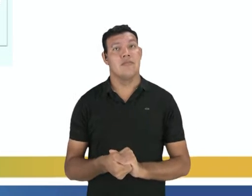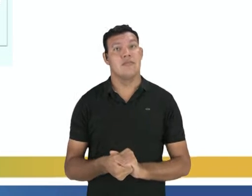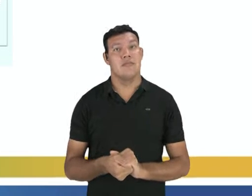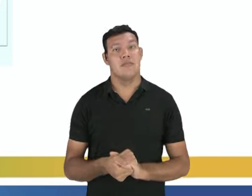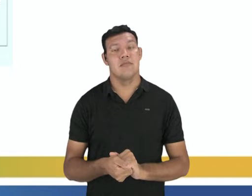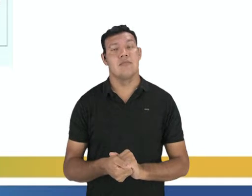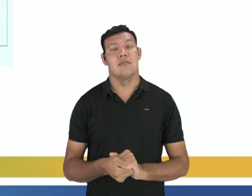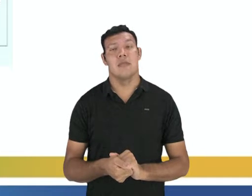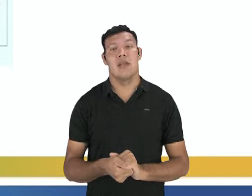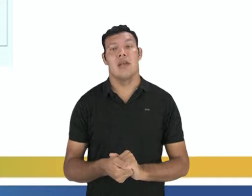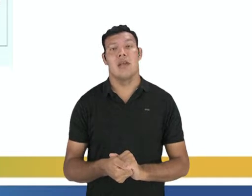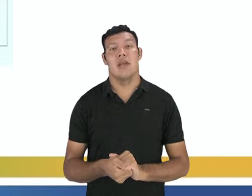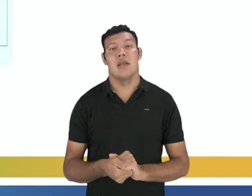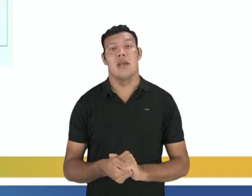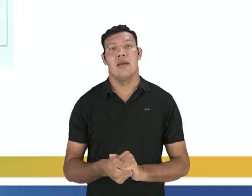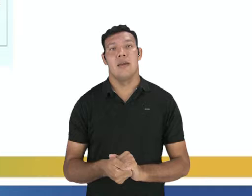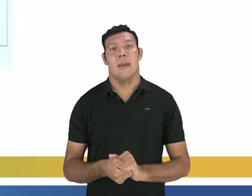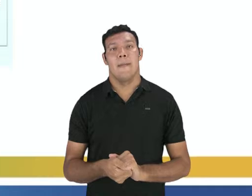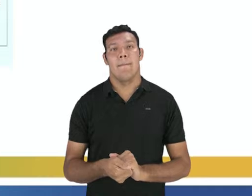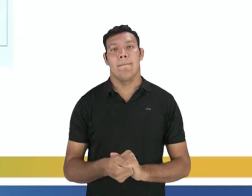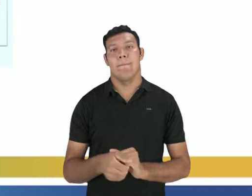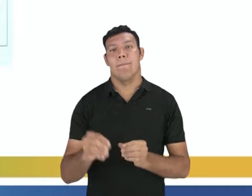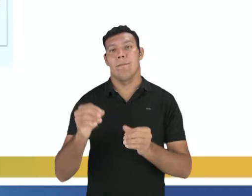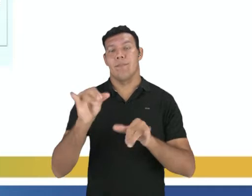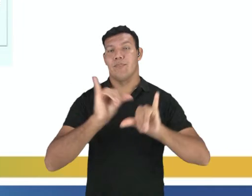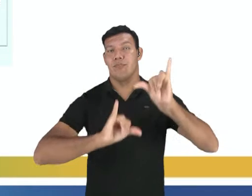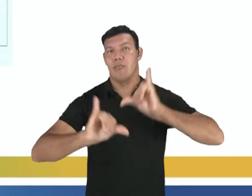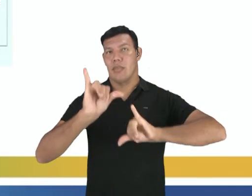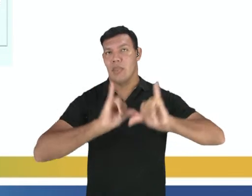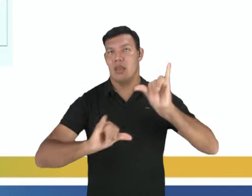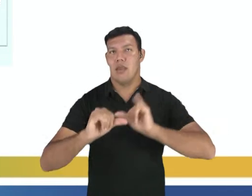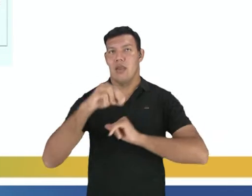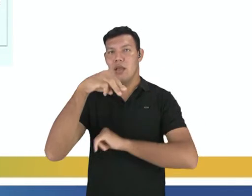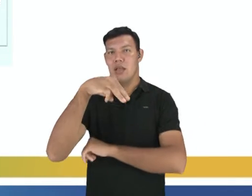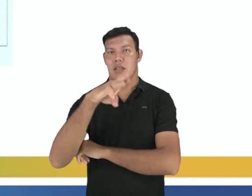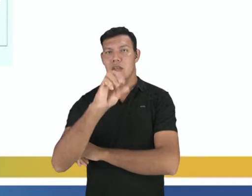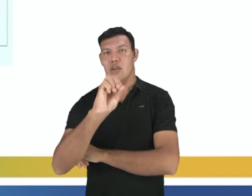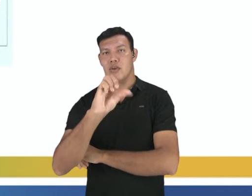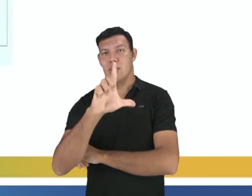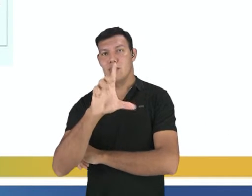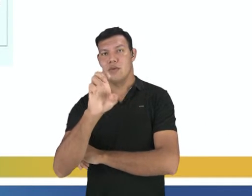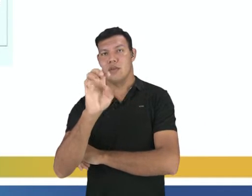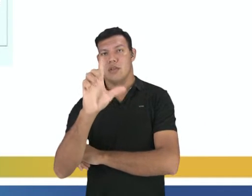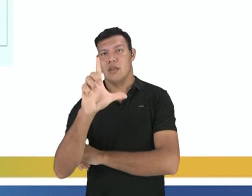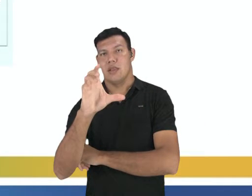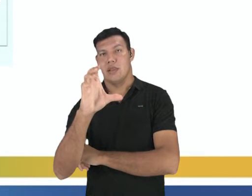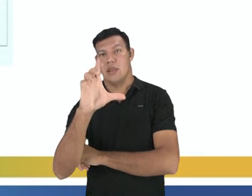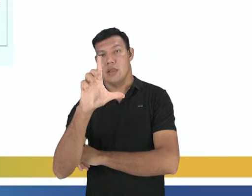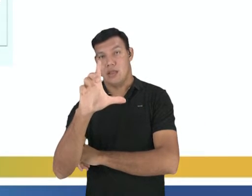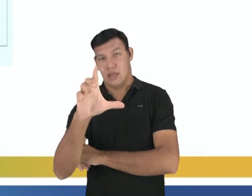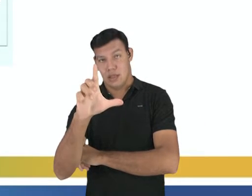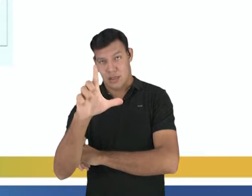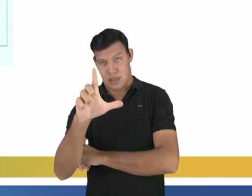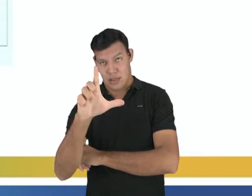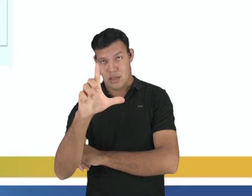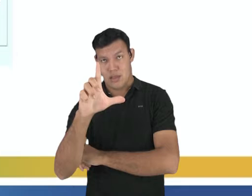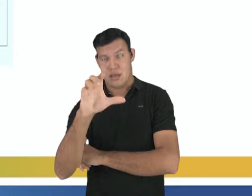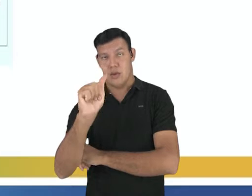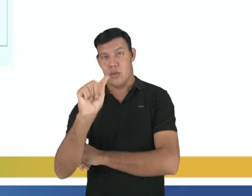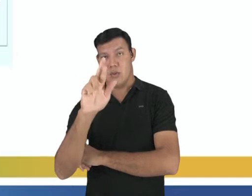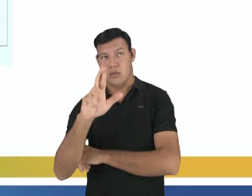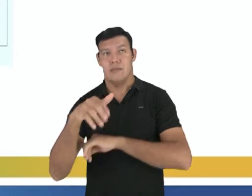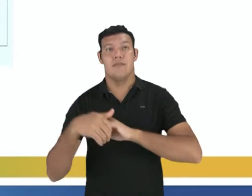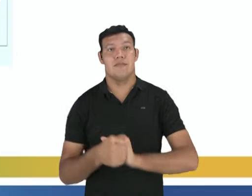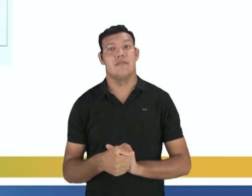solução molecular ou uma substância molecular, ok? O açúcar é diferente do sal, então o sal é um composto iônico.